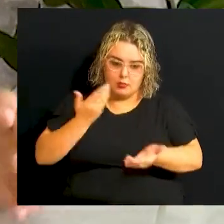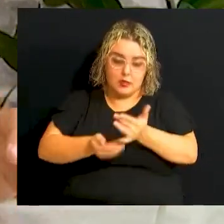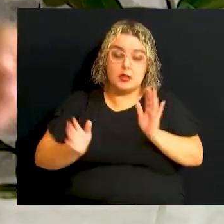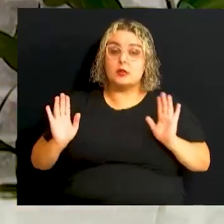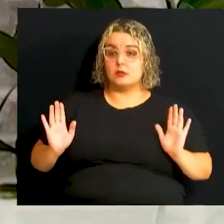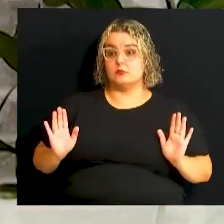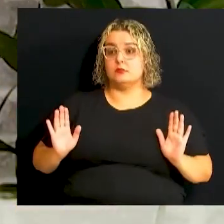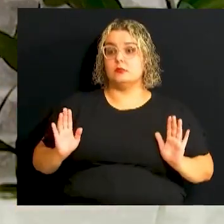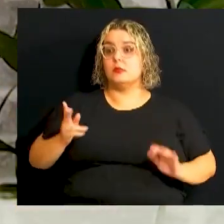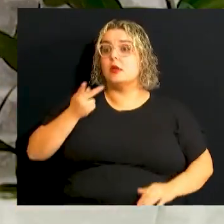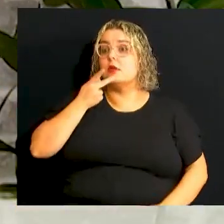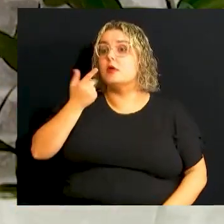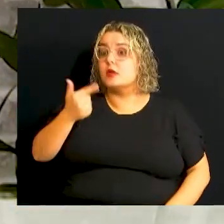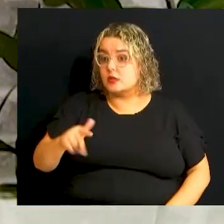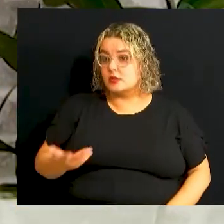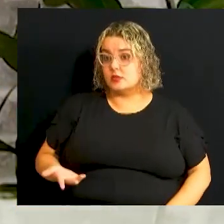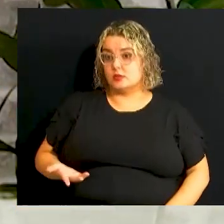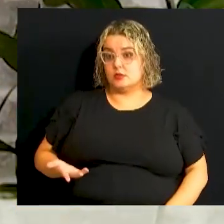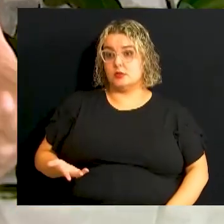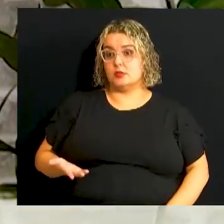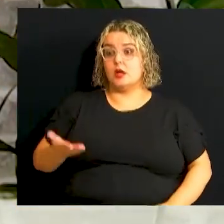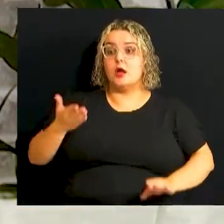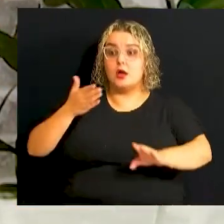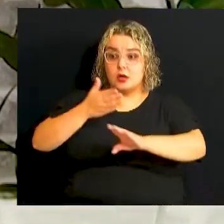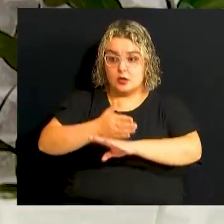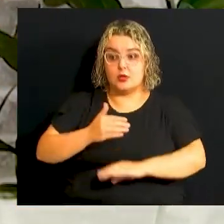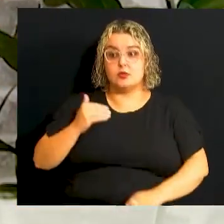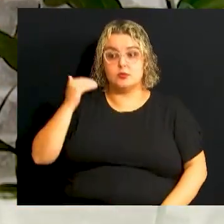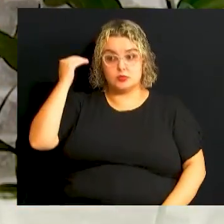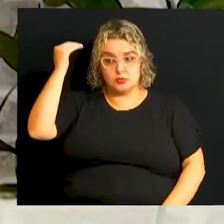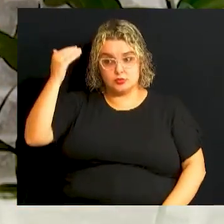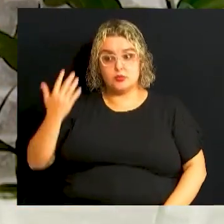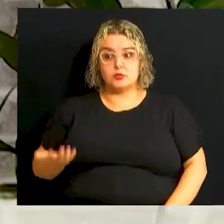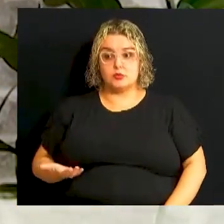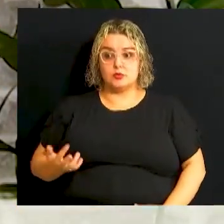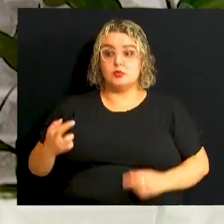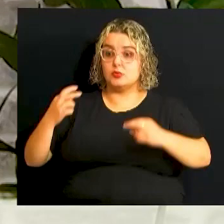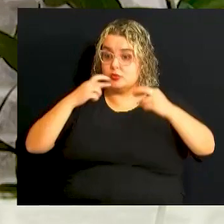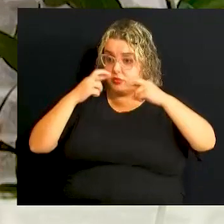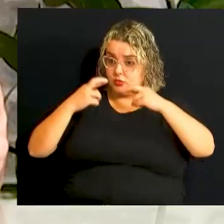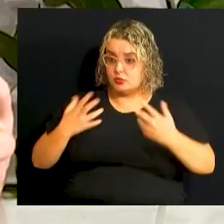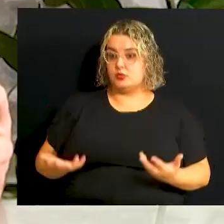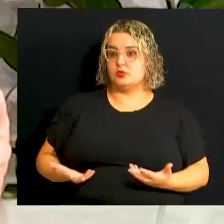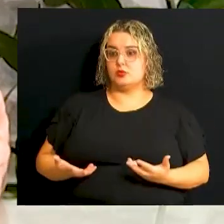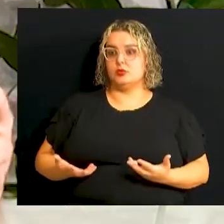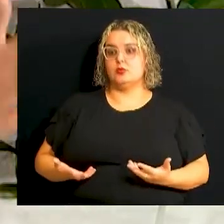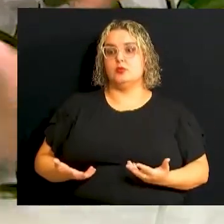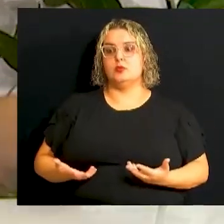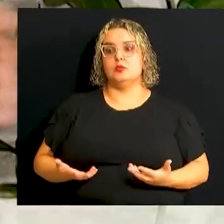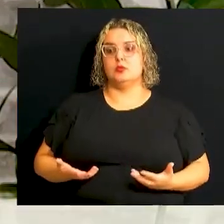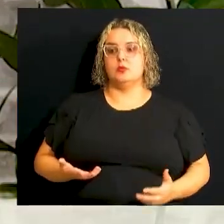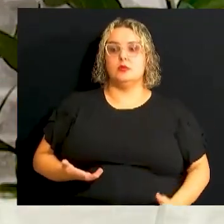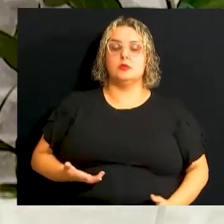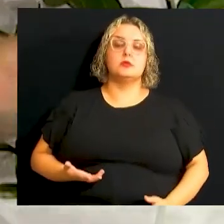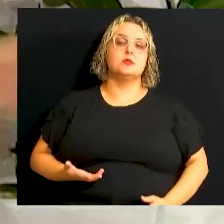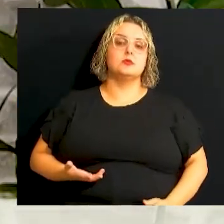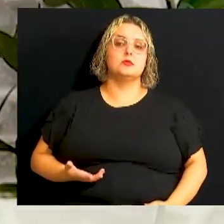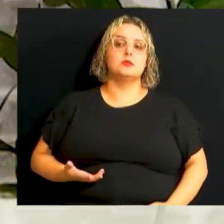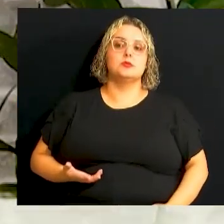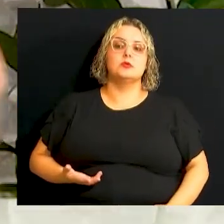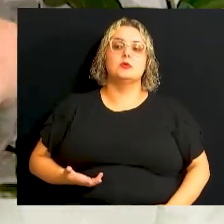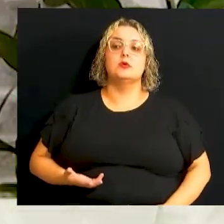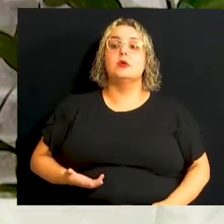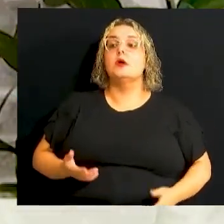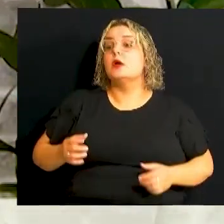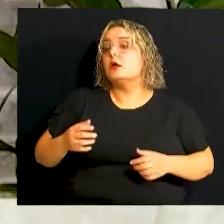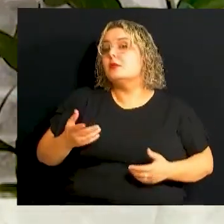perder. Só que eu reforço, André, a questão da participação de um adulto supervisionando isso. Não é o adulto toda hora tá